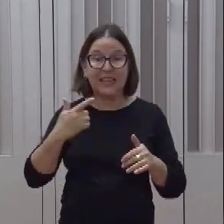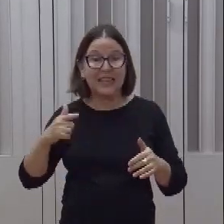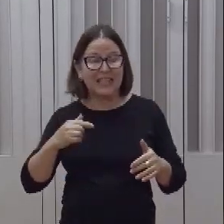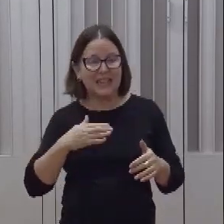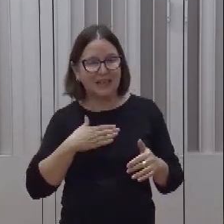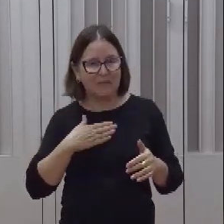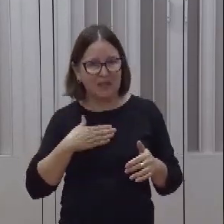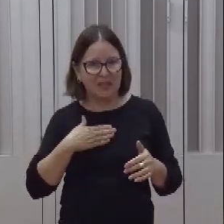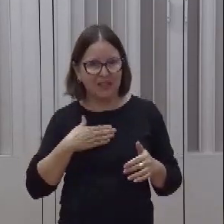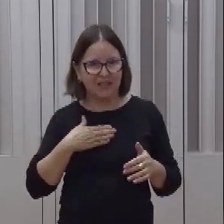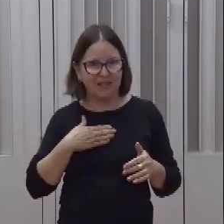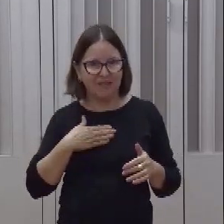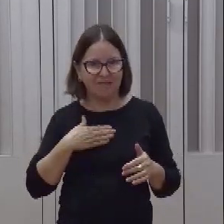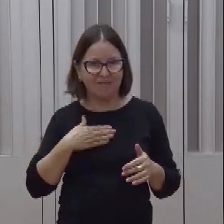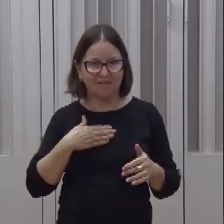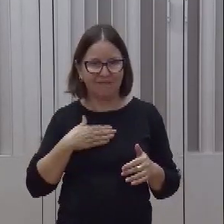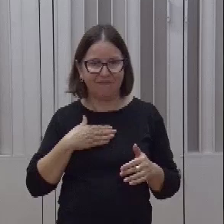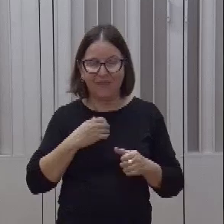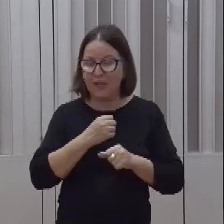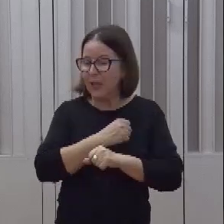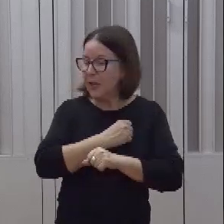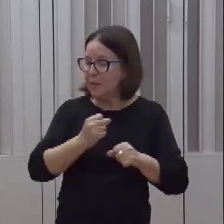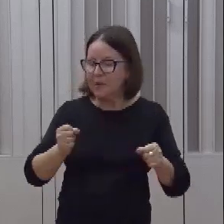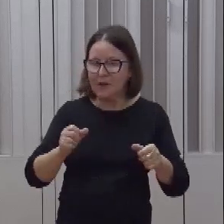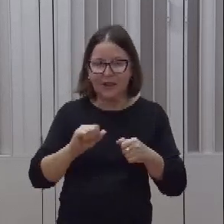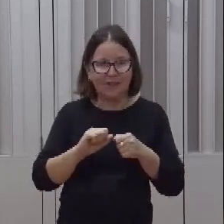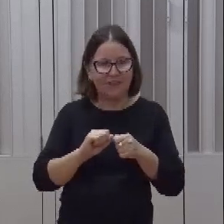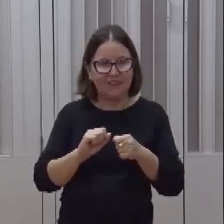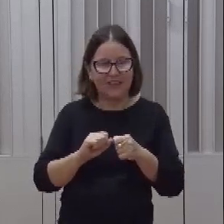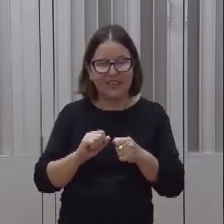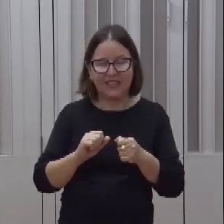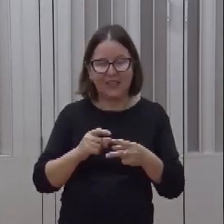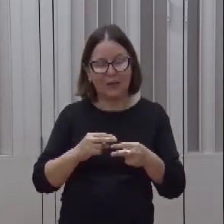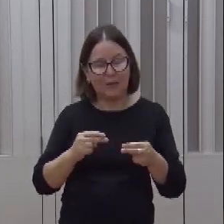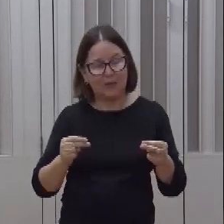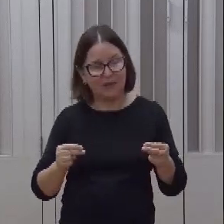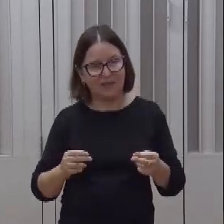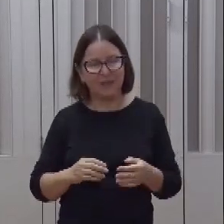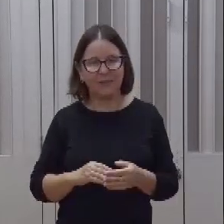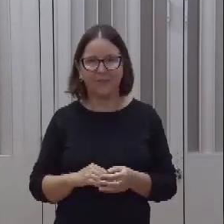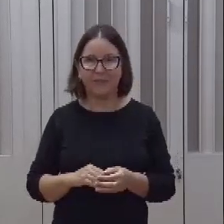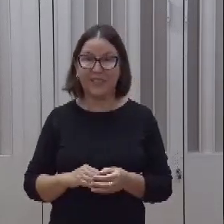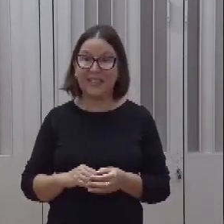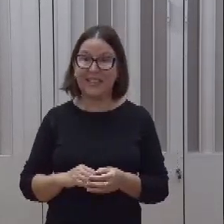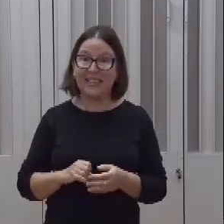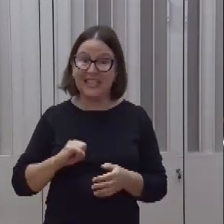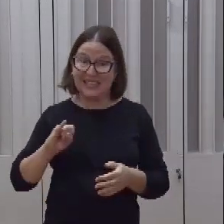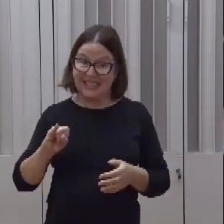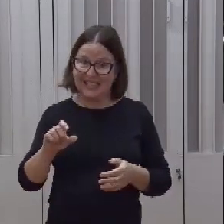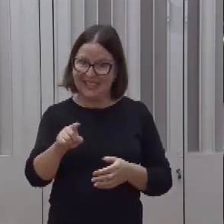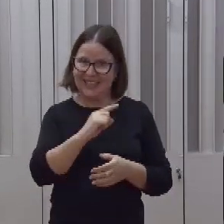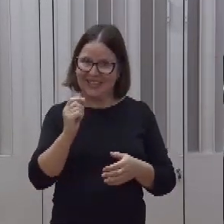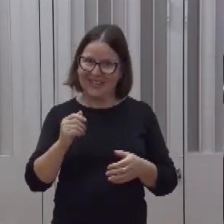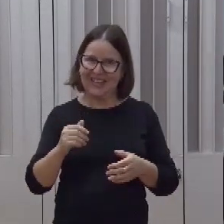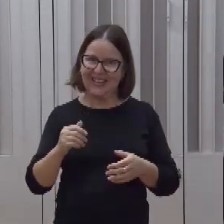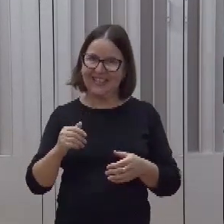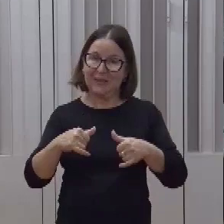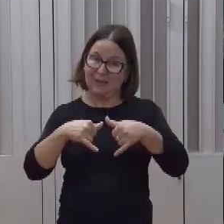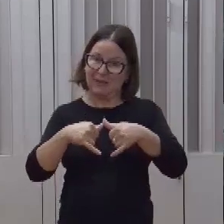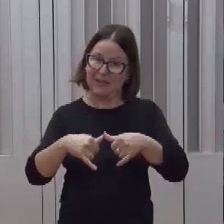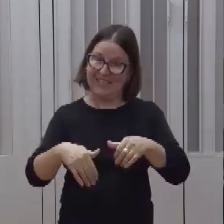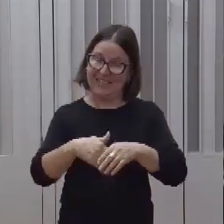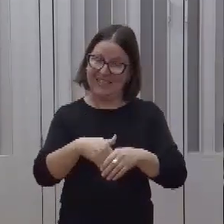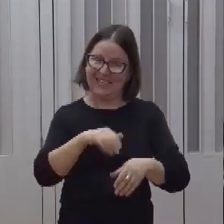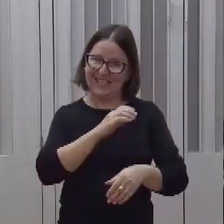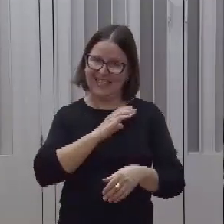Se permanecemos nele, nós vamos frutificar por ele. E se